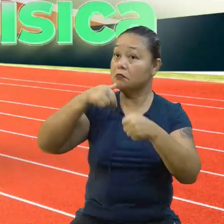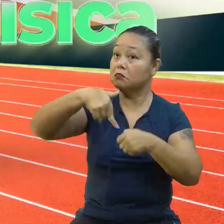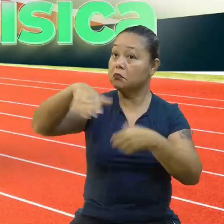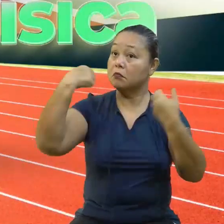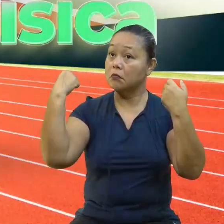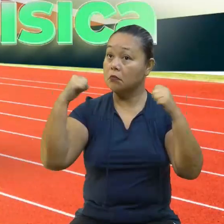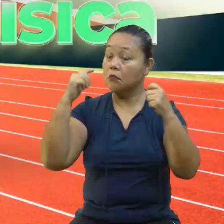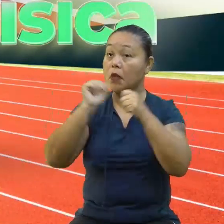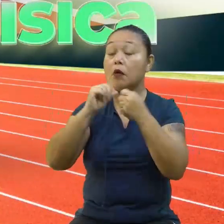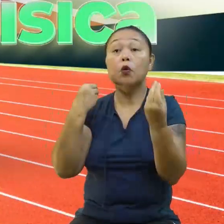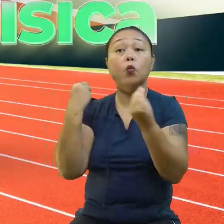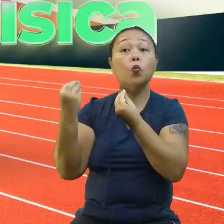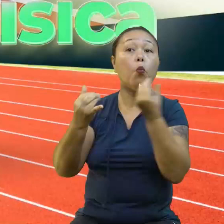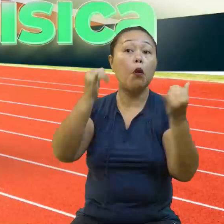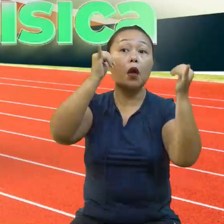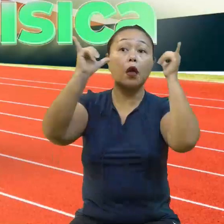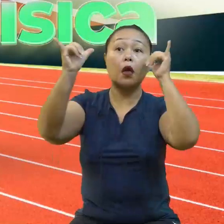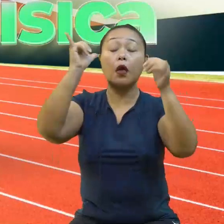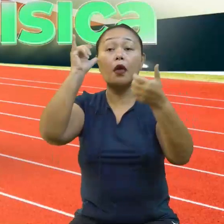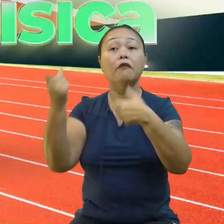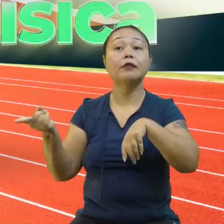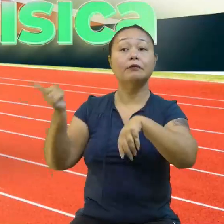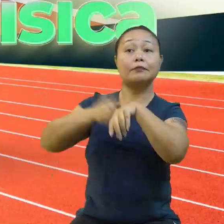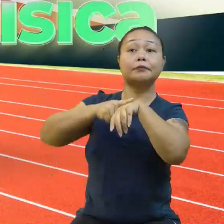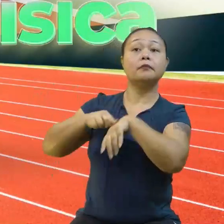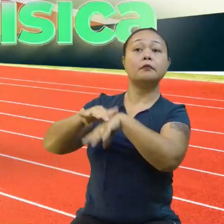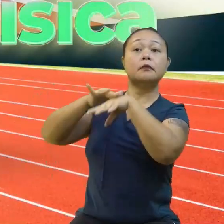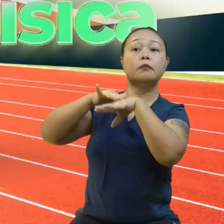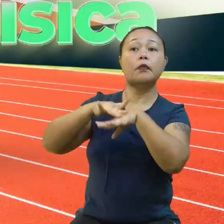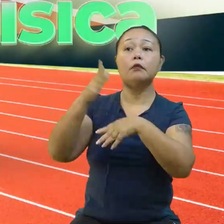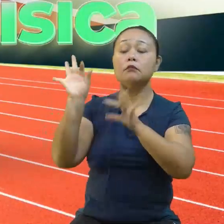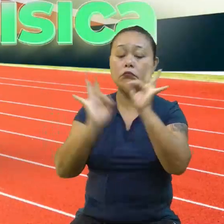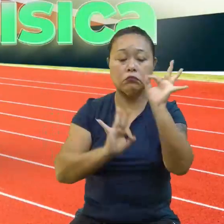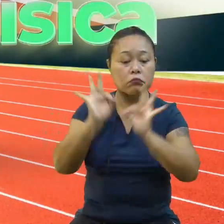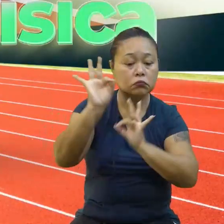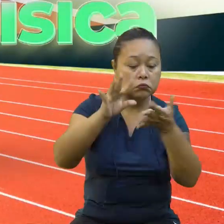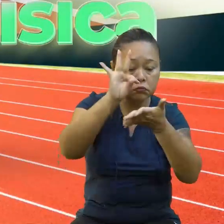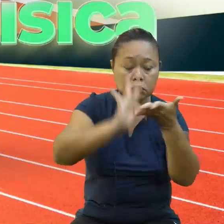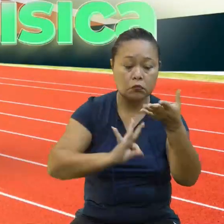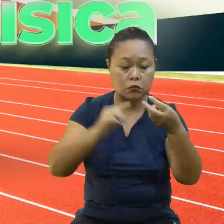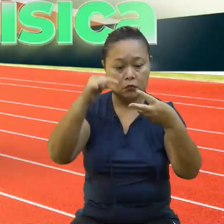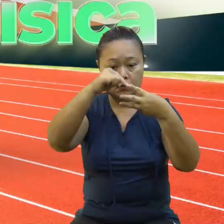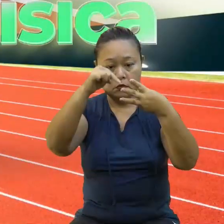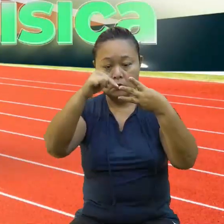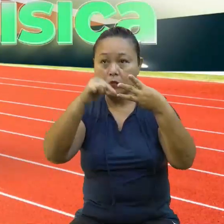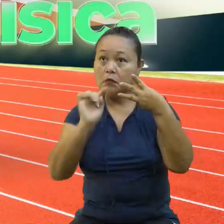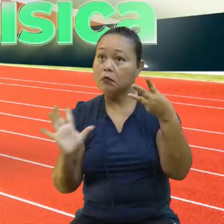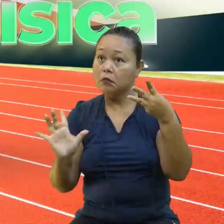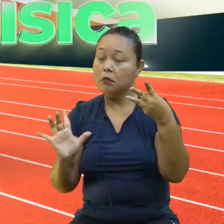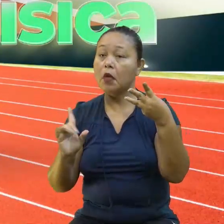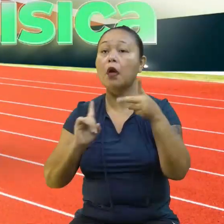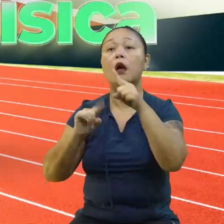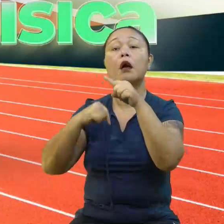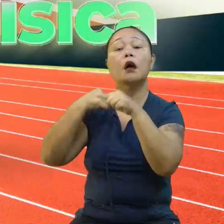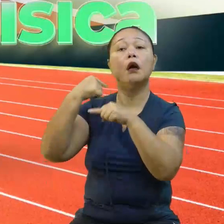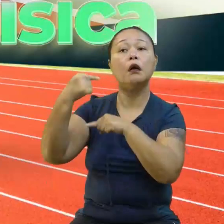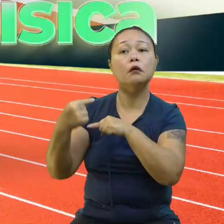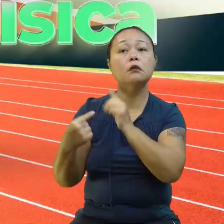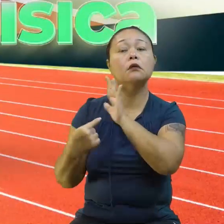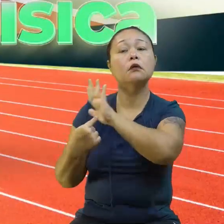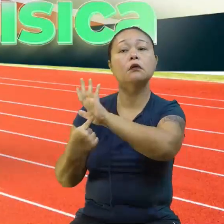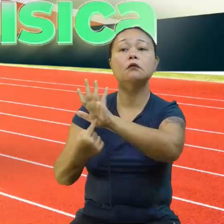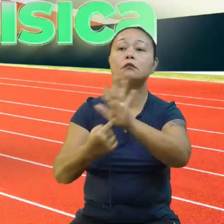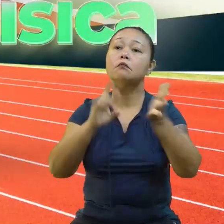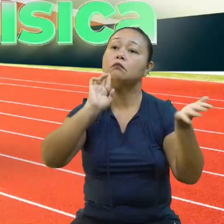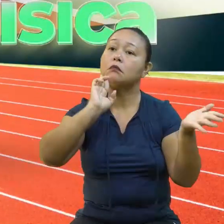de prevenção. Então, você vai elaborar seu texto, pautado nesses 3 pontos, e aí você vai apresentar a sua